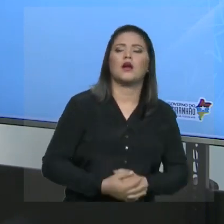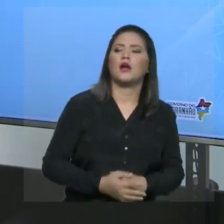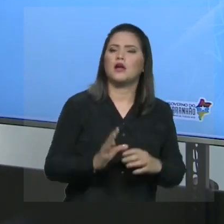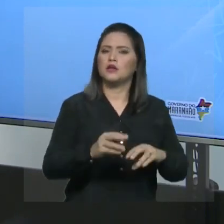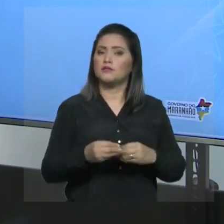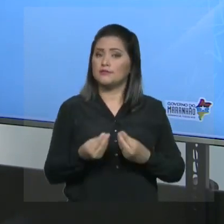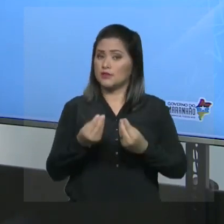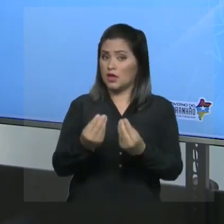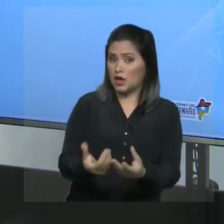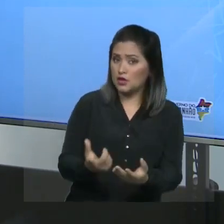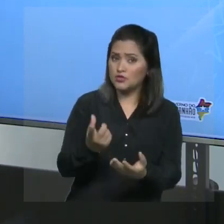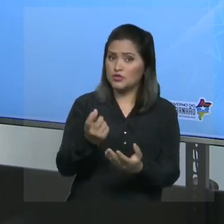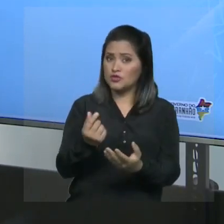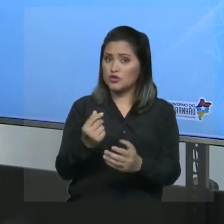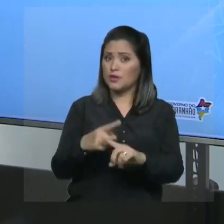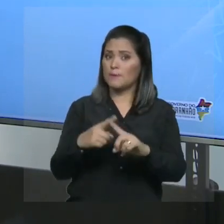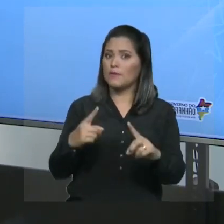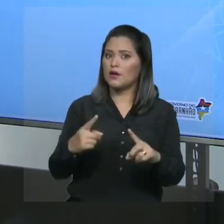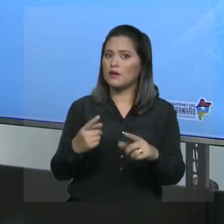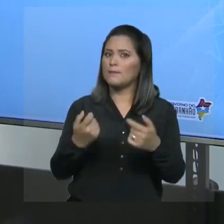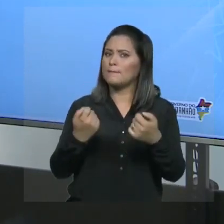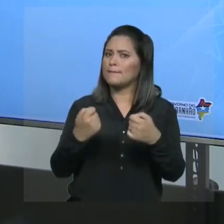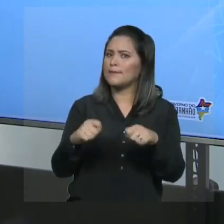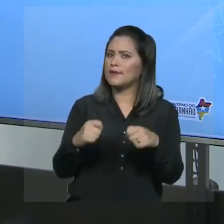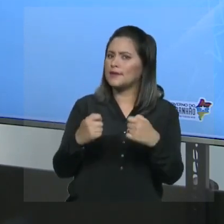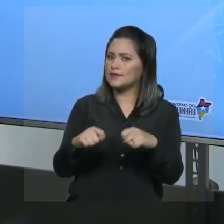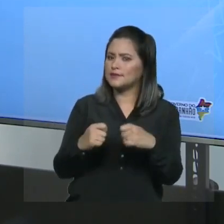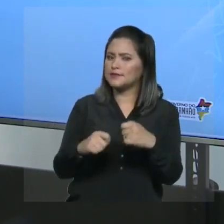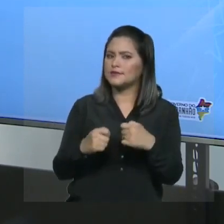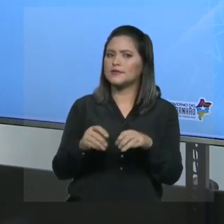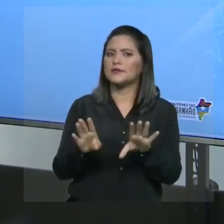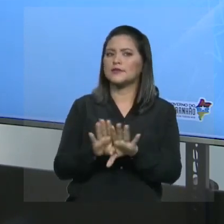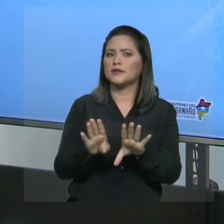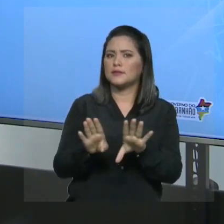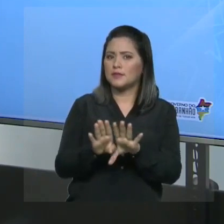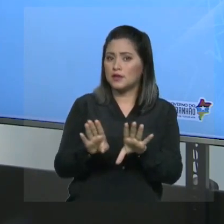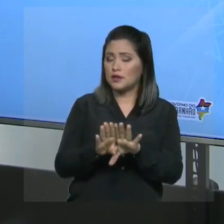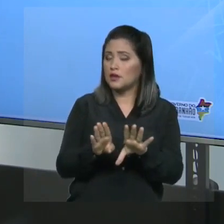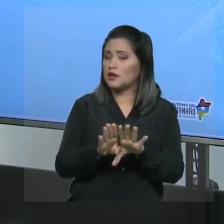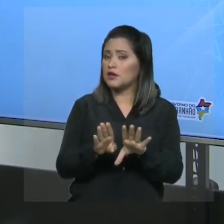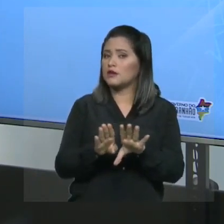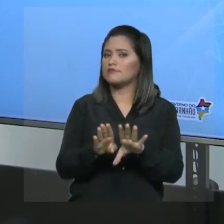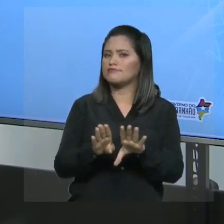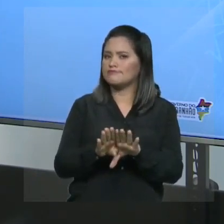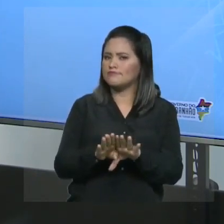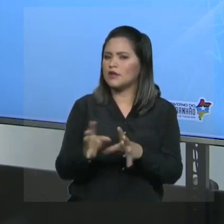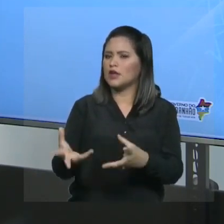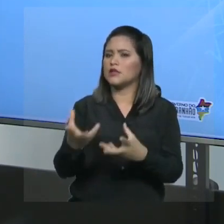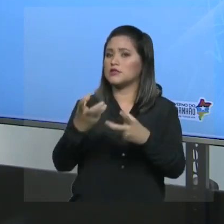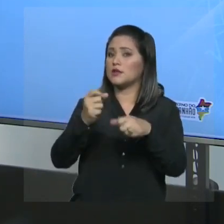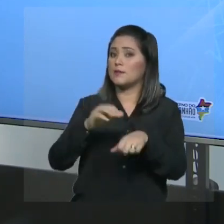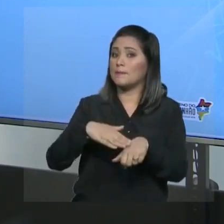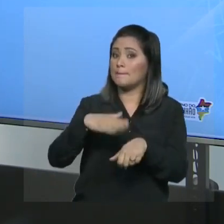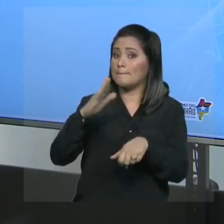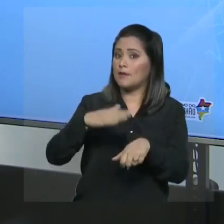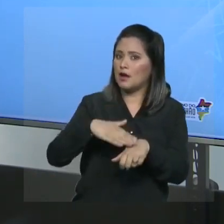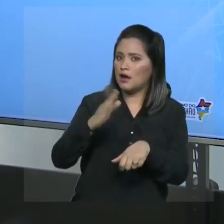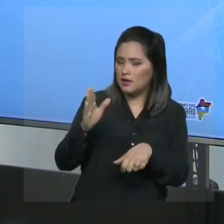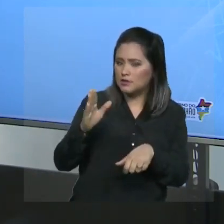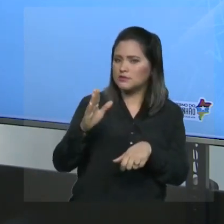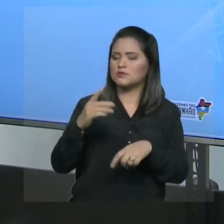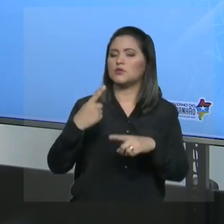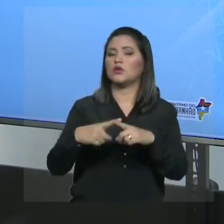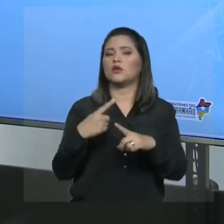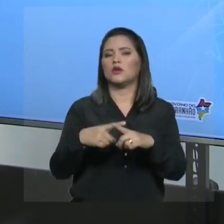uma contrapartida. Ele te dá um valor, só que ele te cobra algo a mais, justamente pelo tempo que você